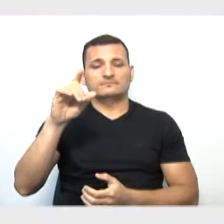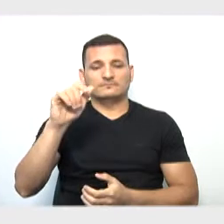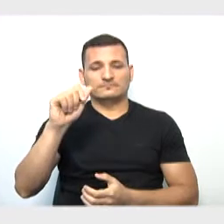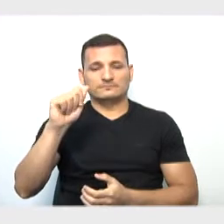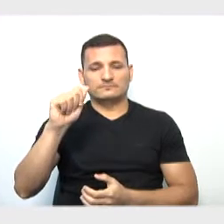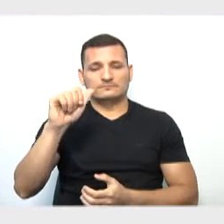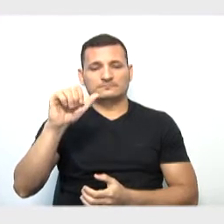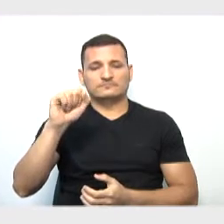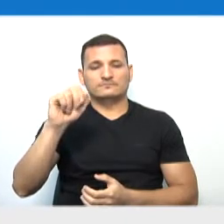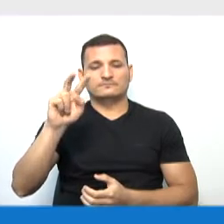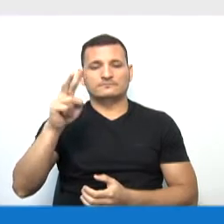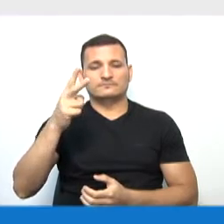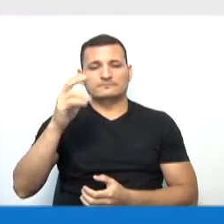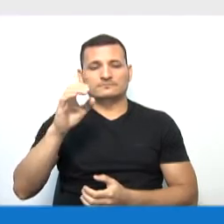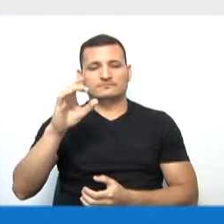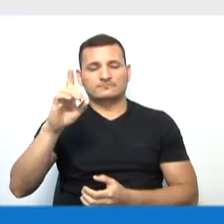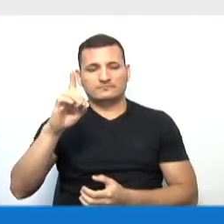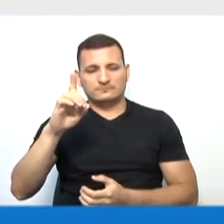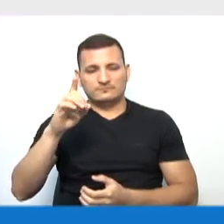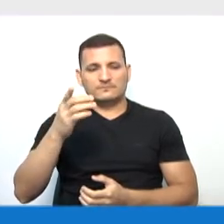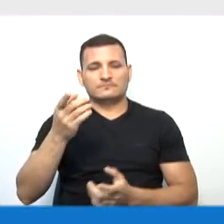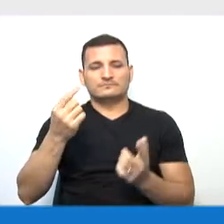e o border